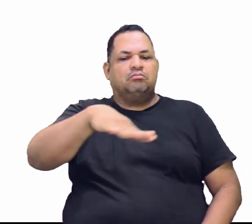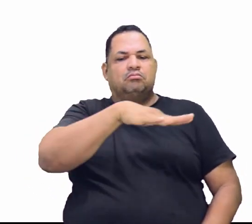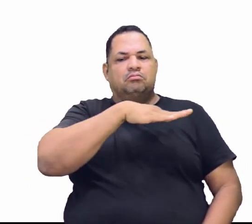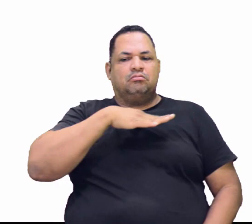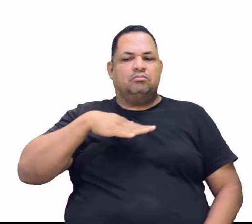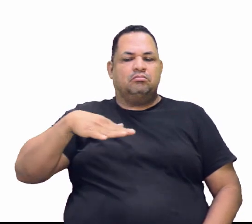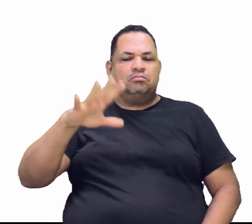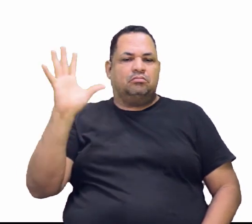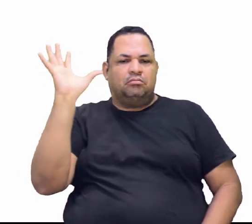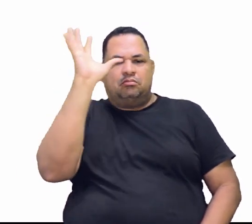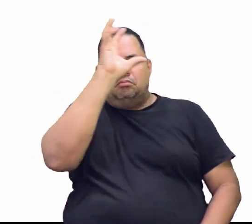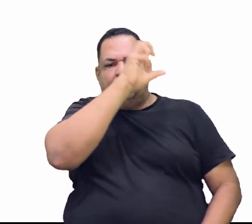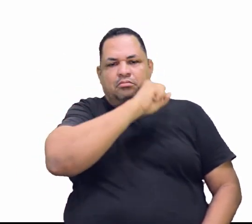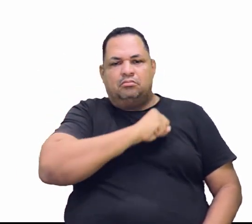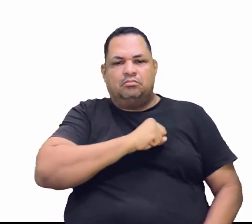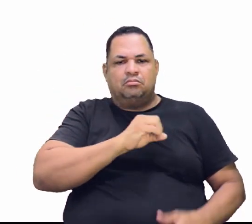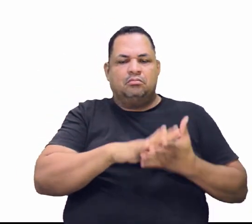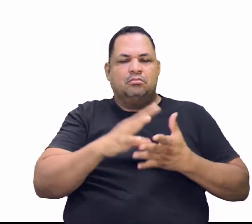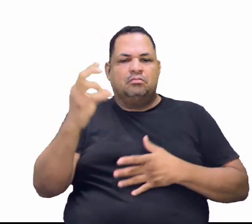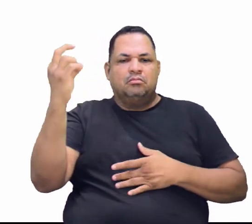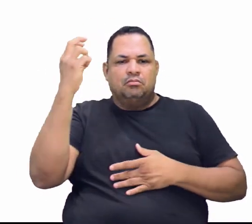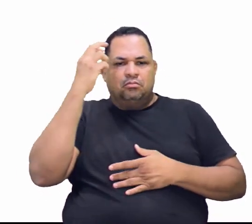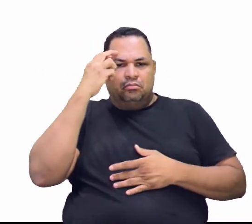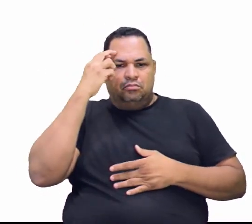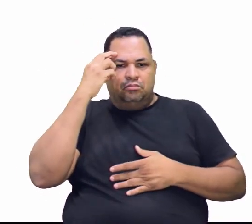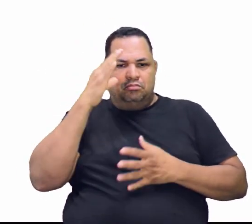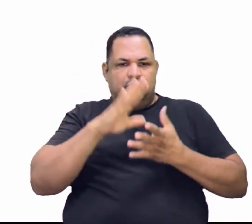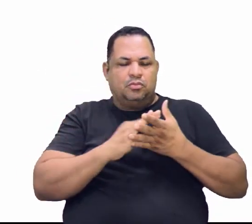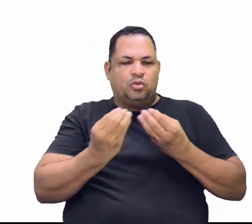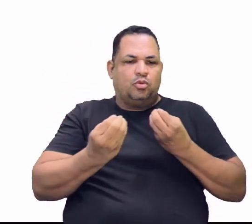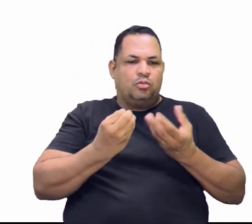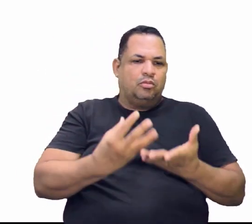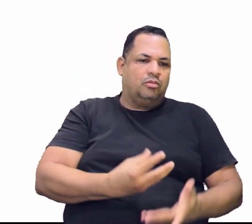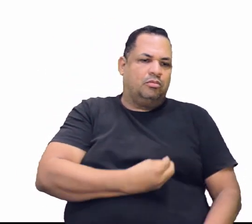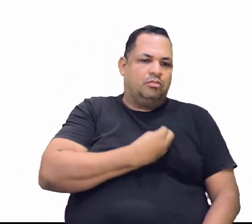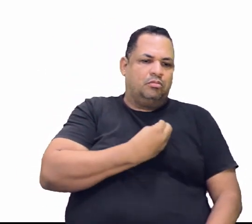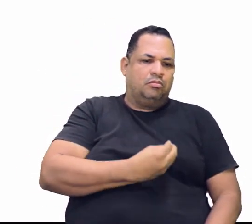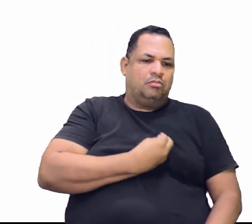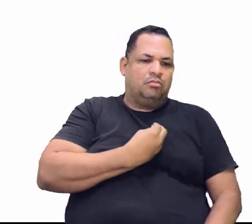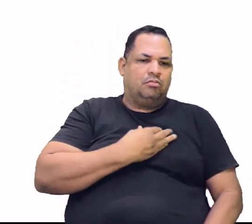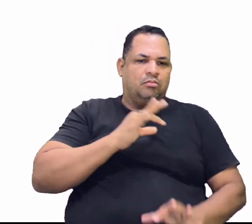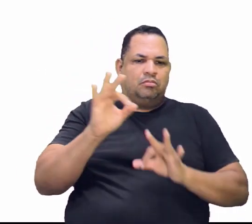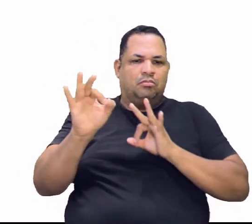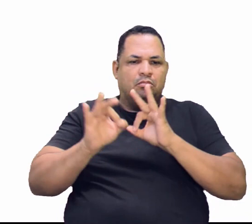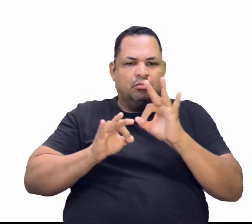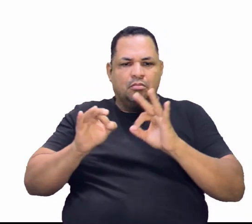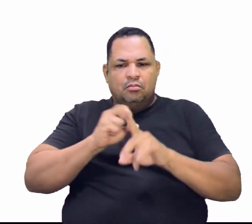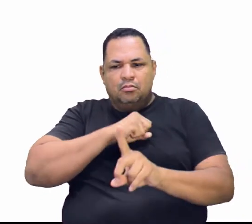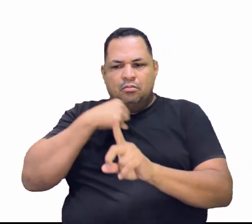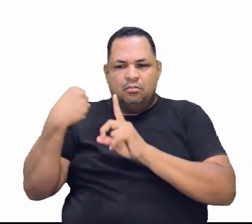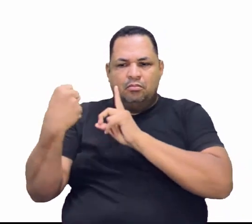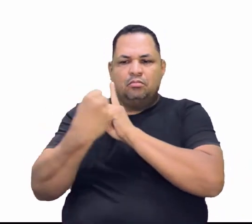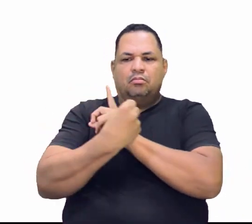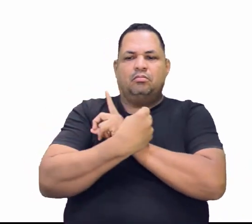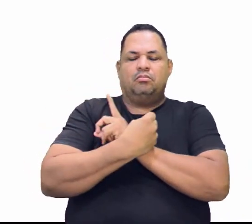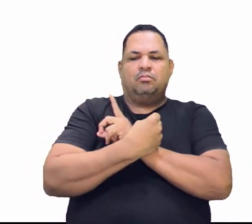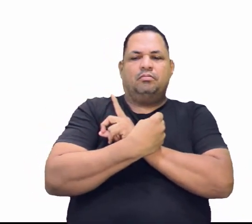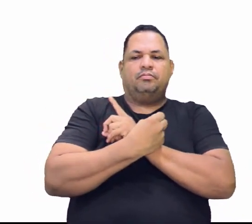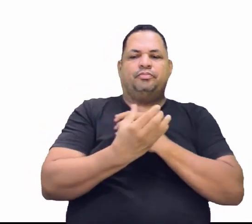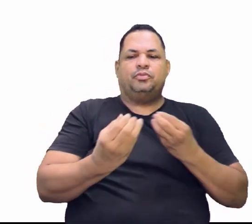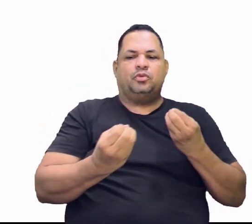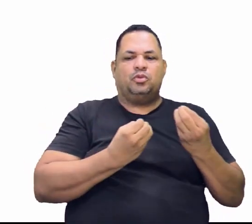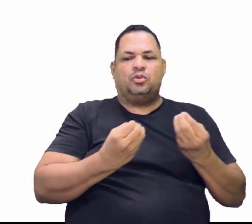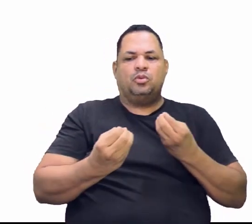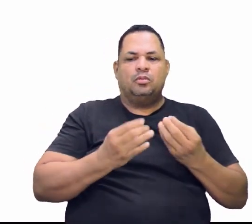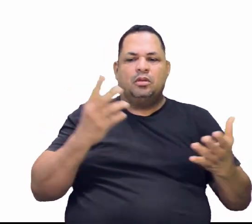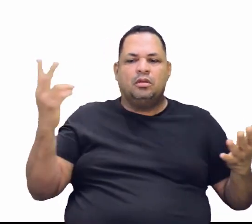índios, aprende um pouco da sua cultura, seu modo de vida, a sua organização, como